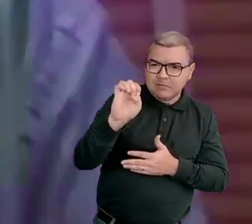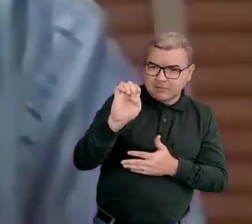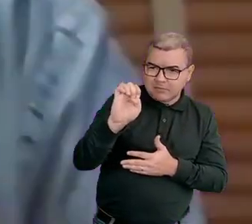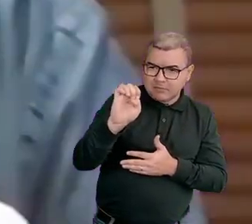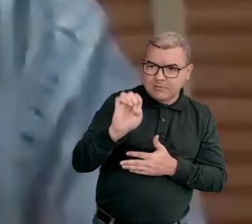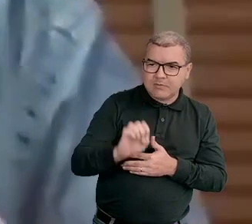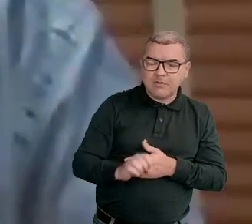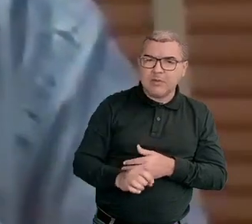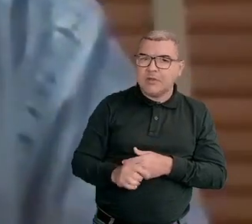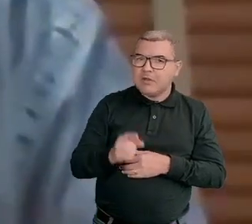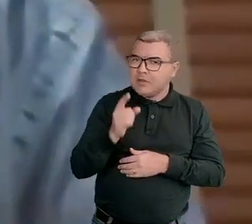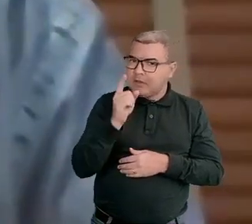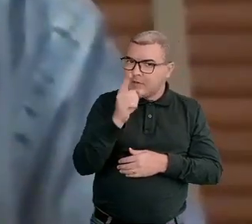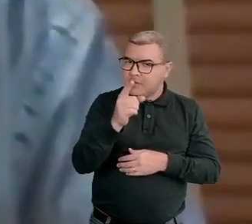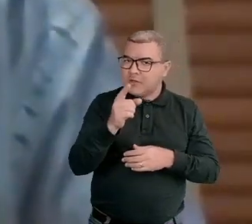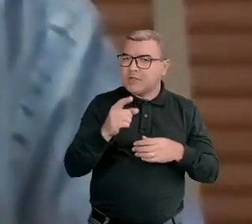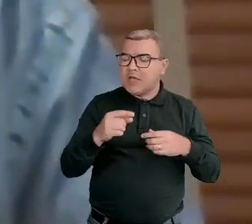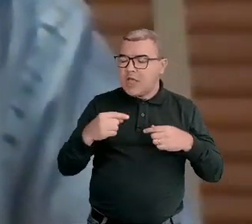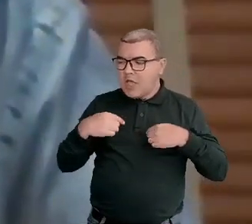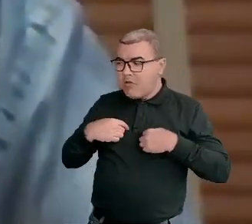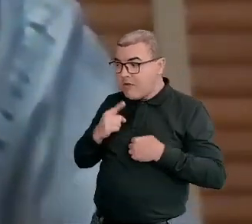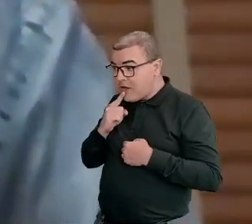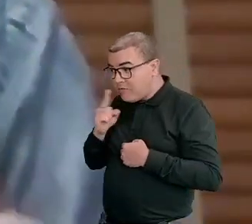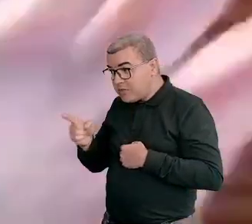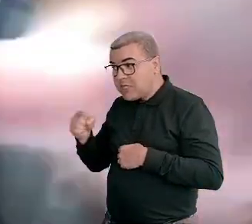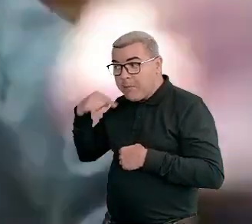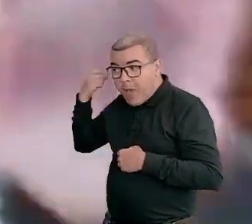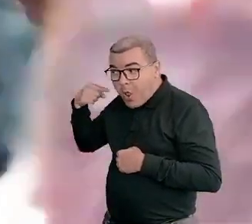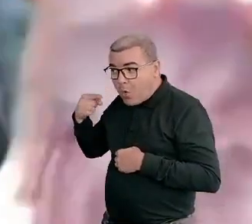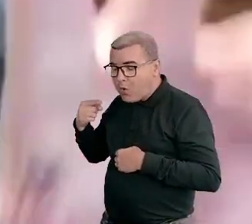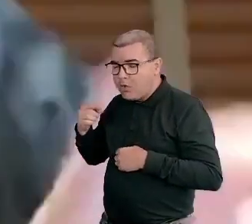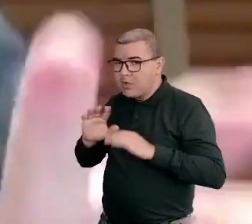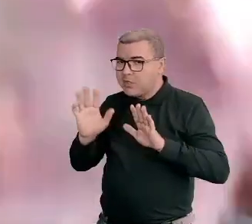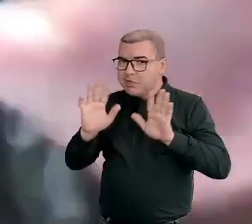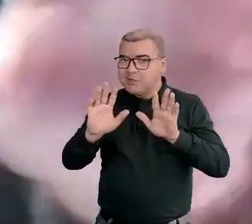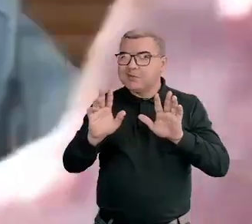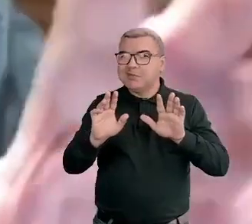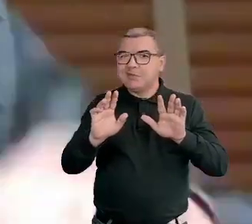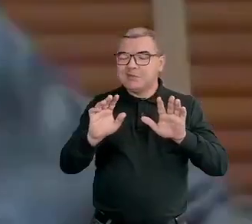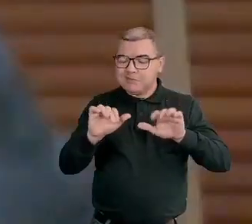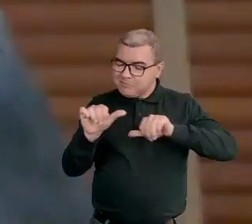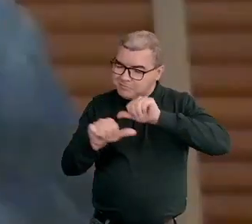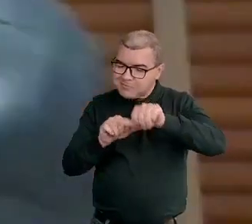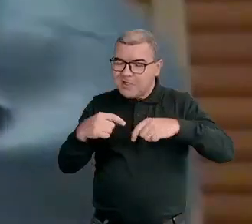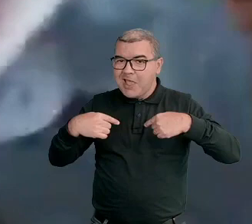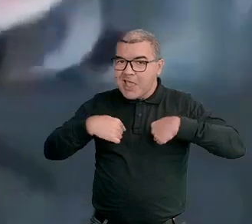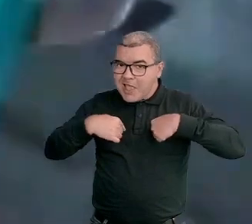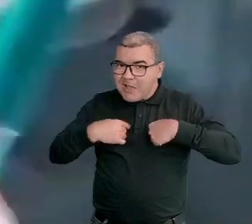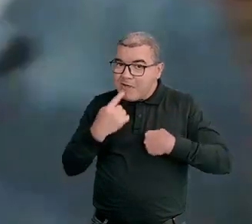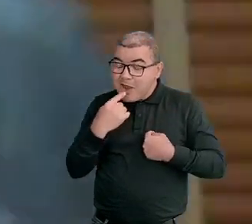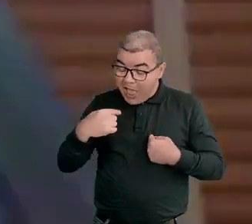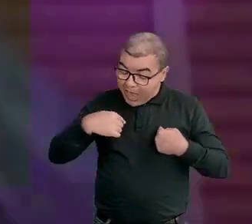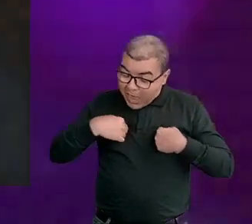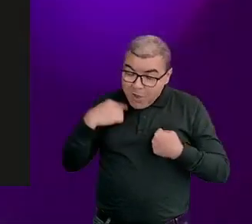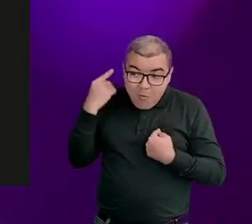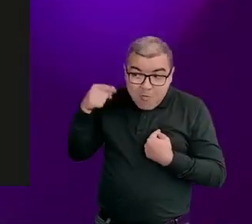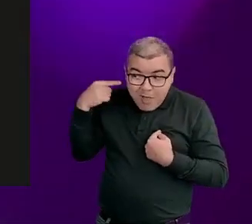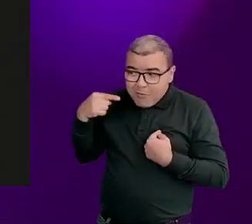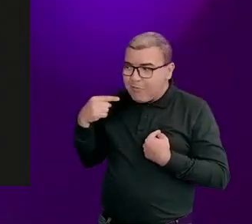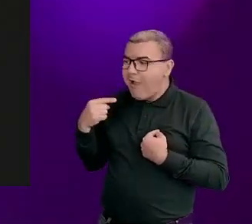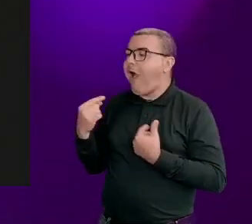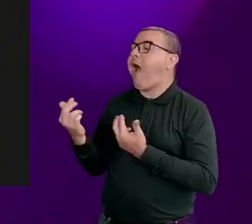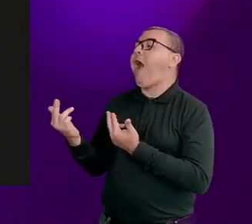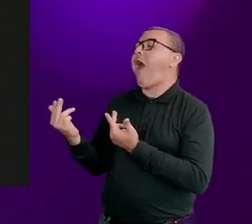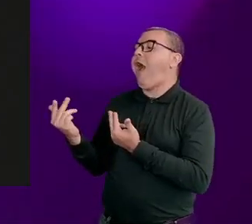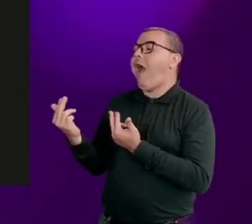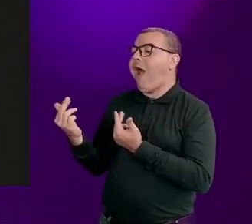meu paciente que ele tem que entender que é maluco, eu digo para mim que eu tenho que entender que eu sou maluco, até para ele poder ficar saudável. Para